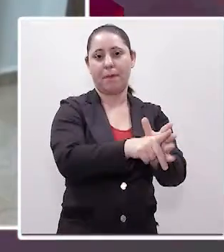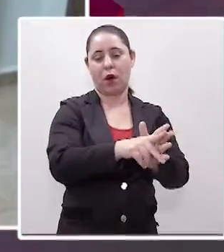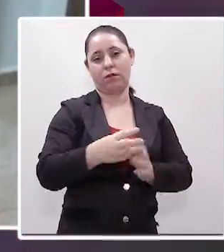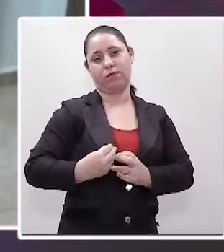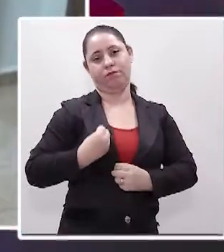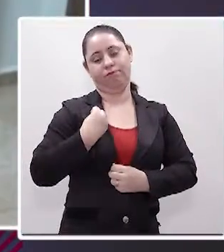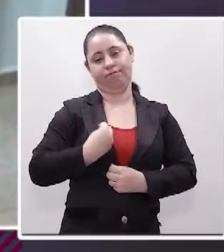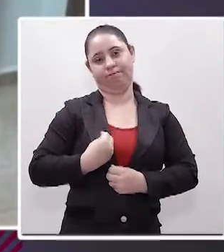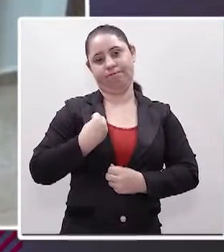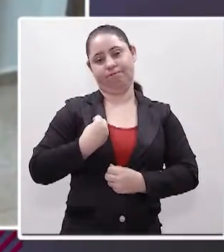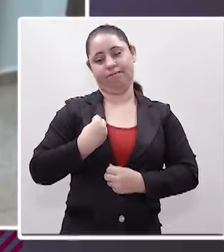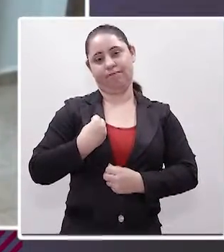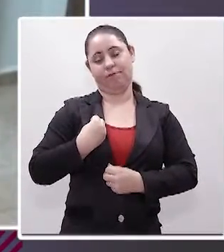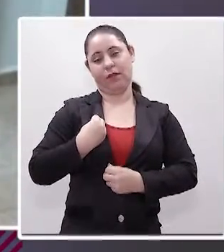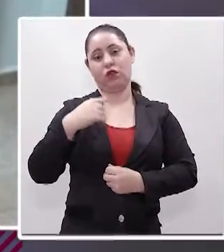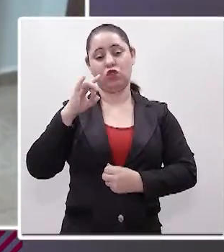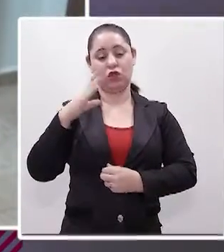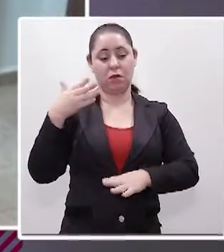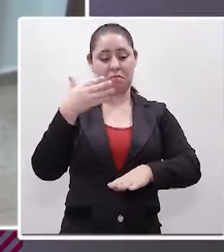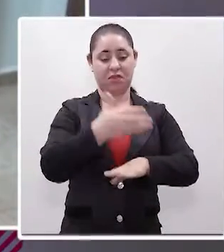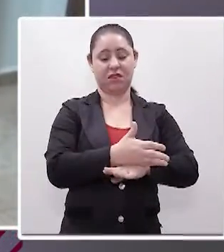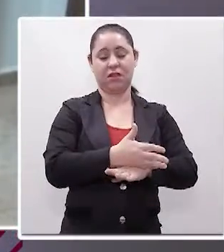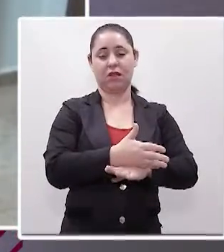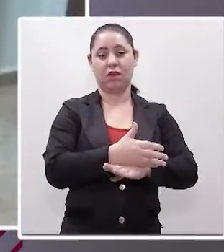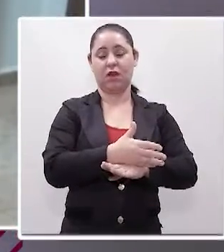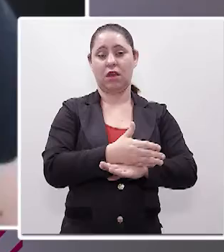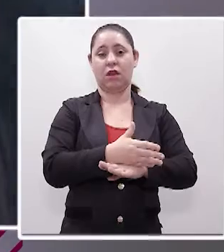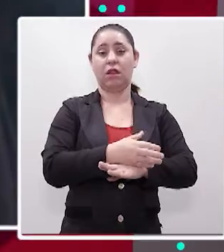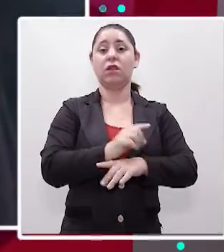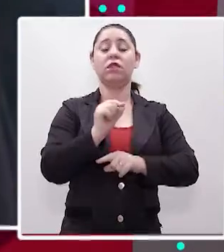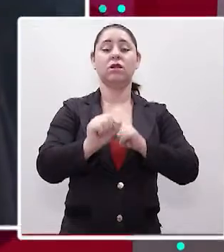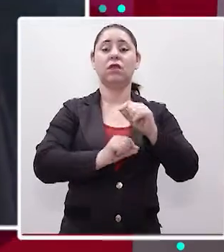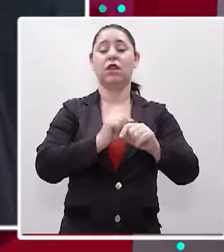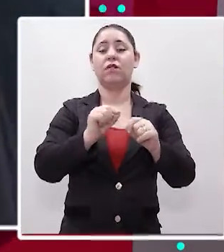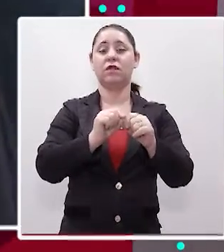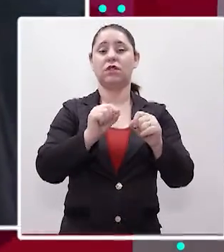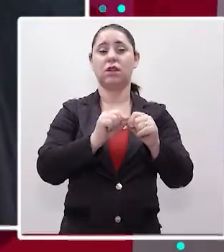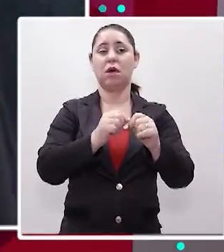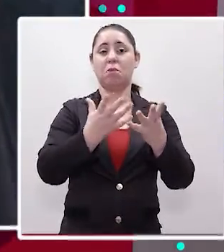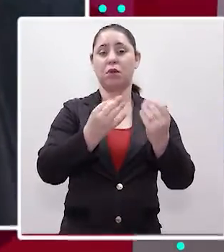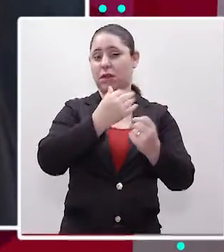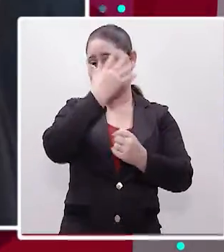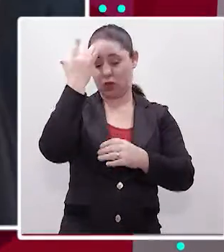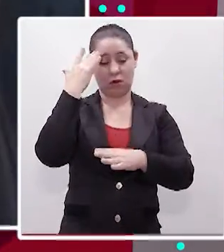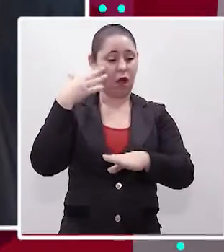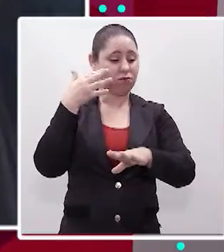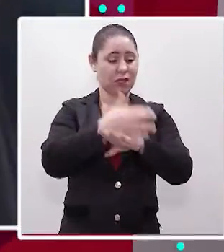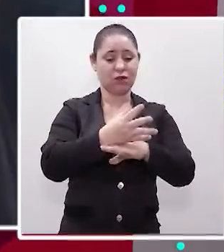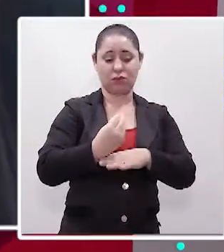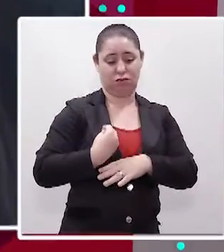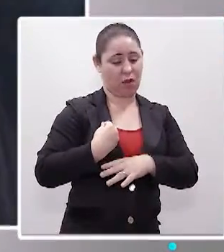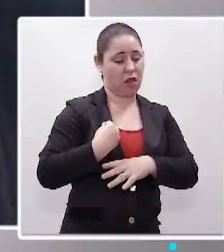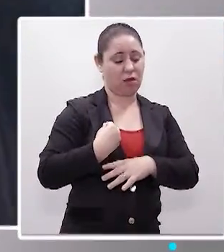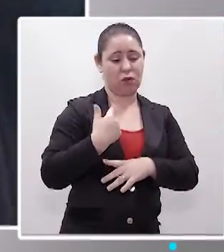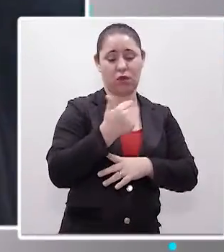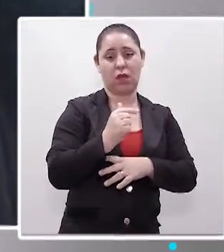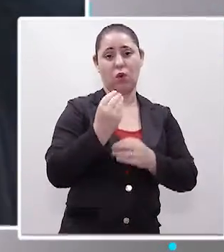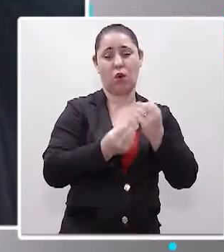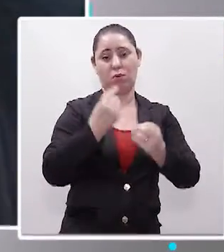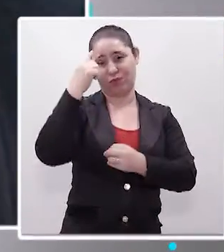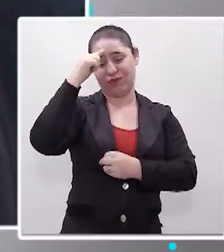aos espaços físicos, presenciais, e, de certa forma, excluía muita gente que não